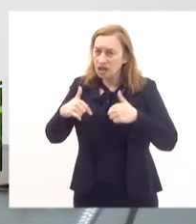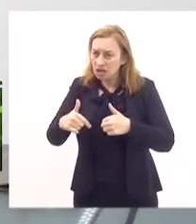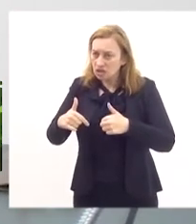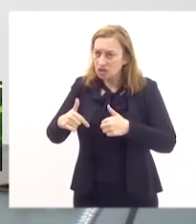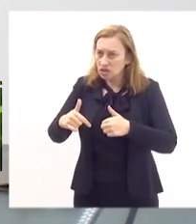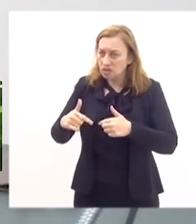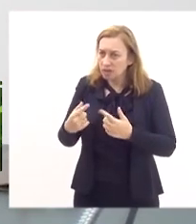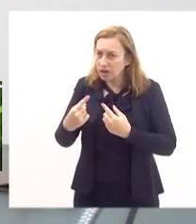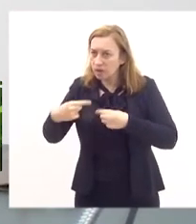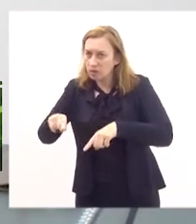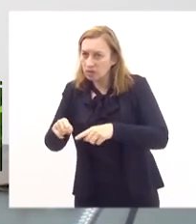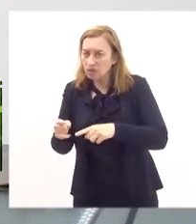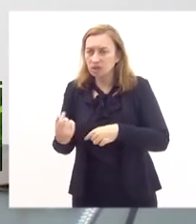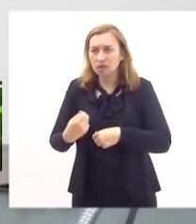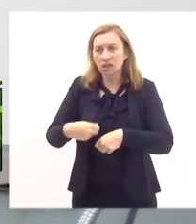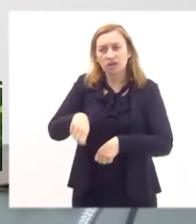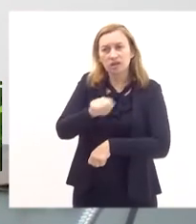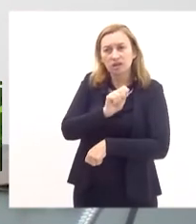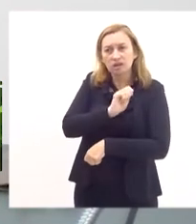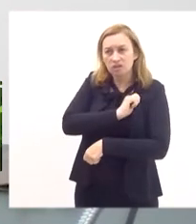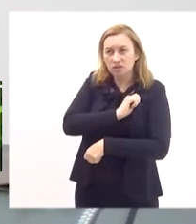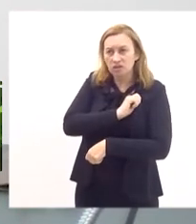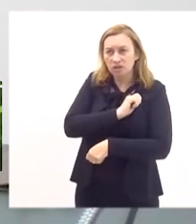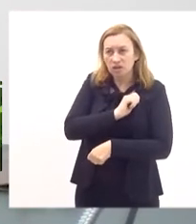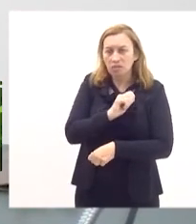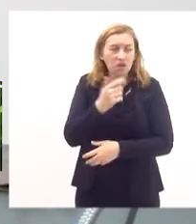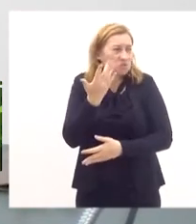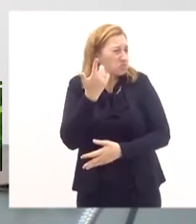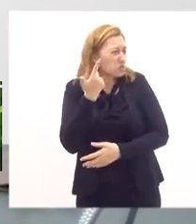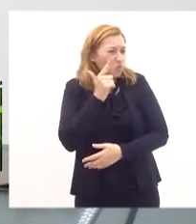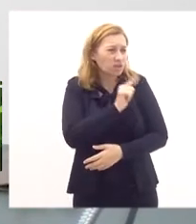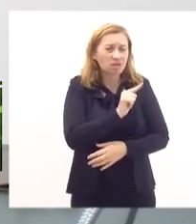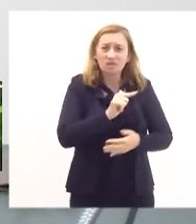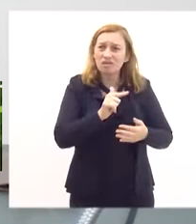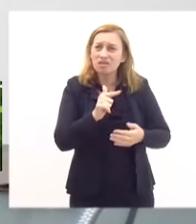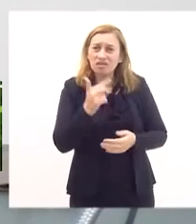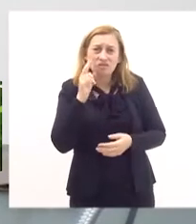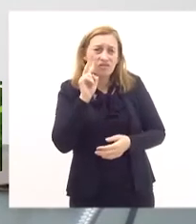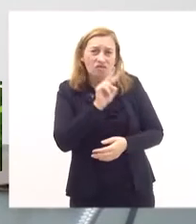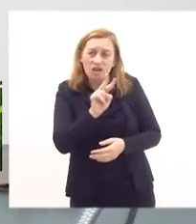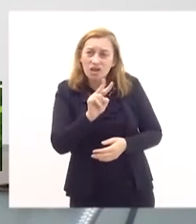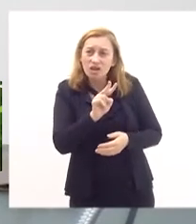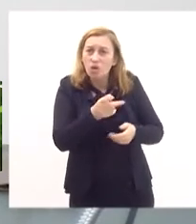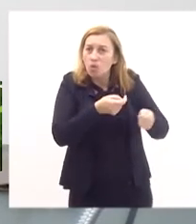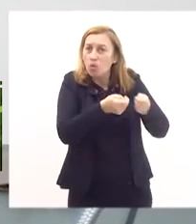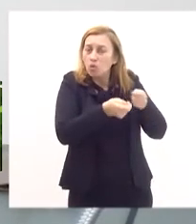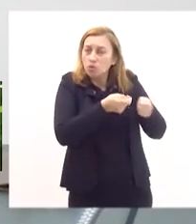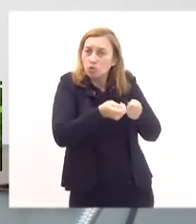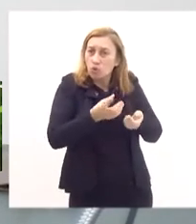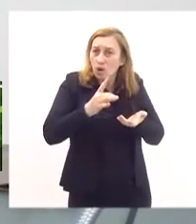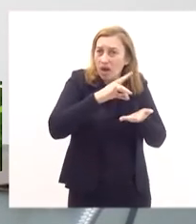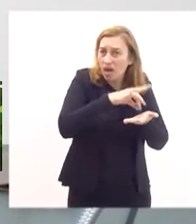mas eu nunca consegui ver em nenhuma concessão de benefício, né, o controle